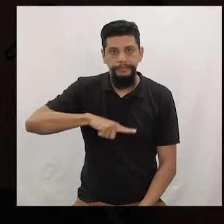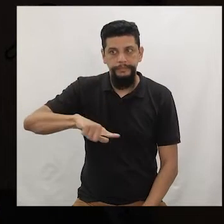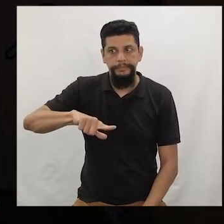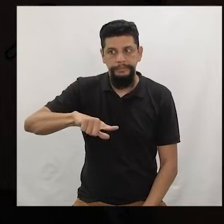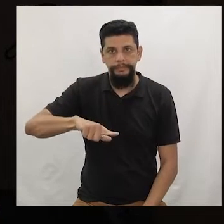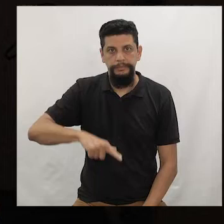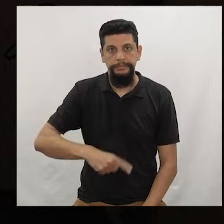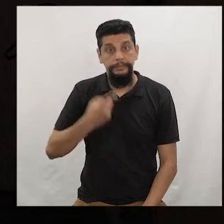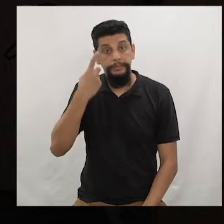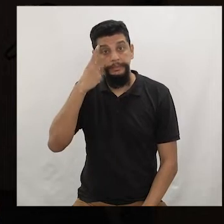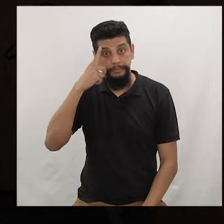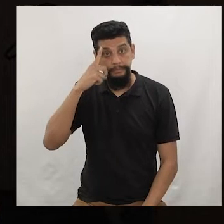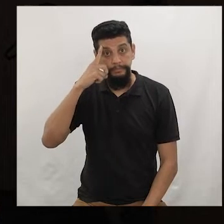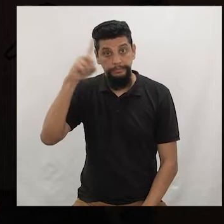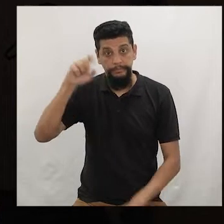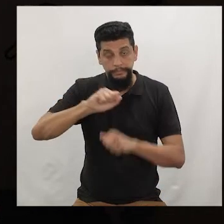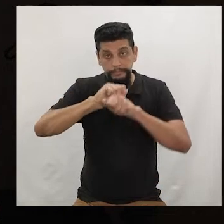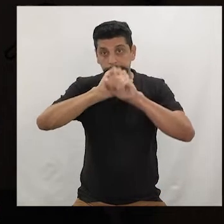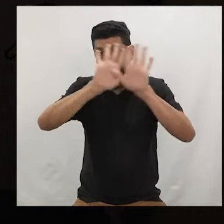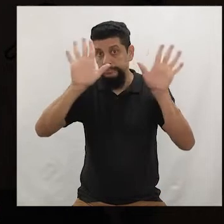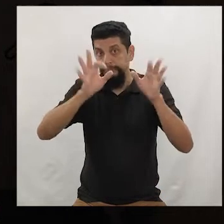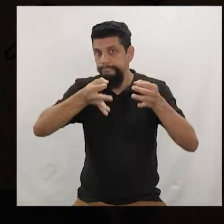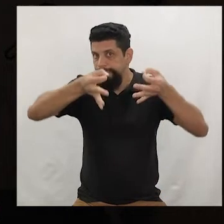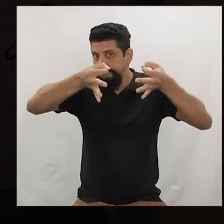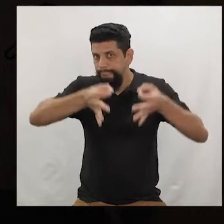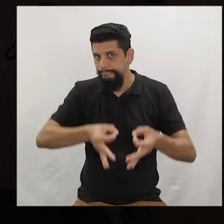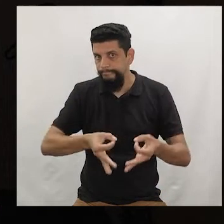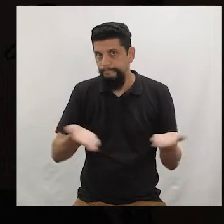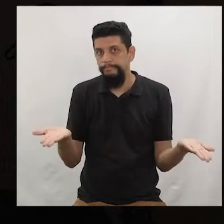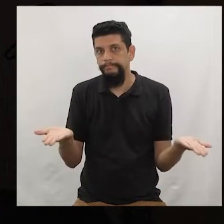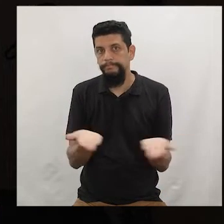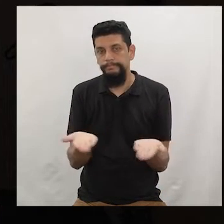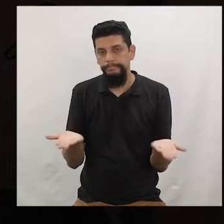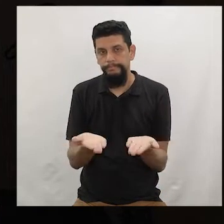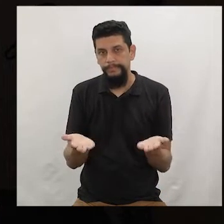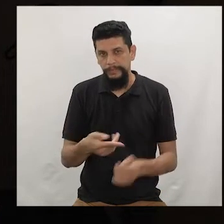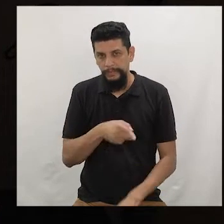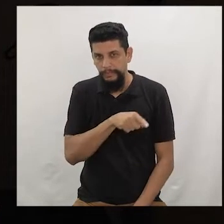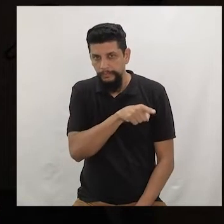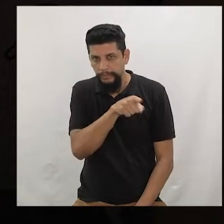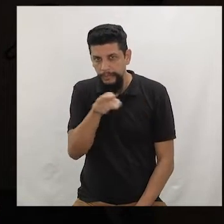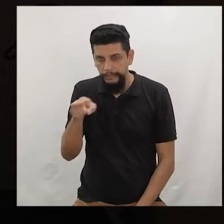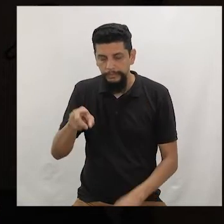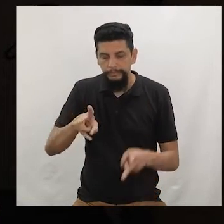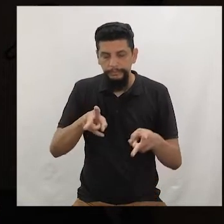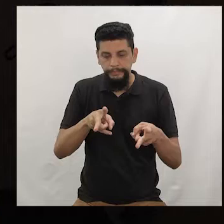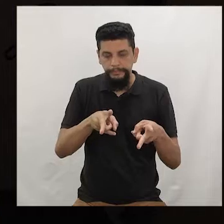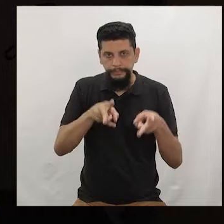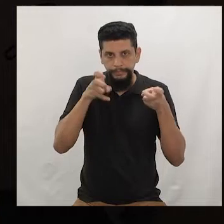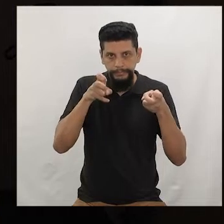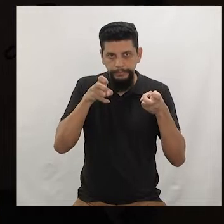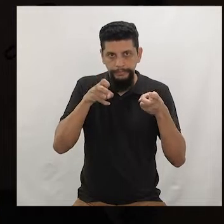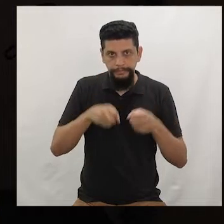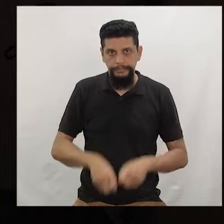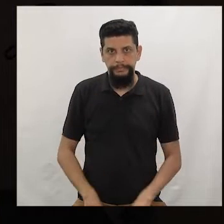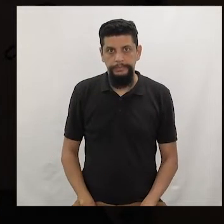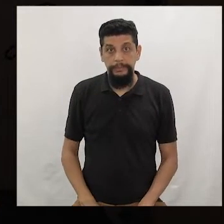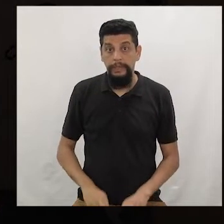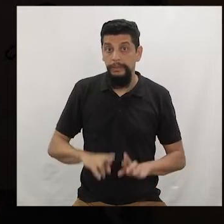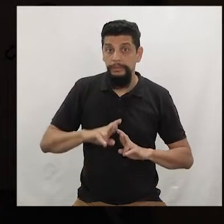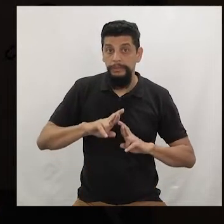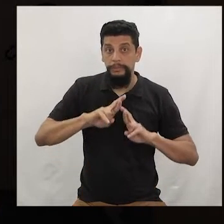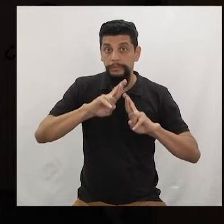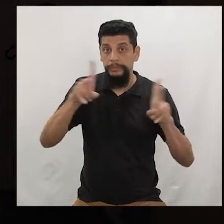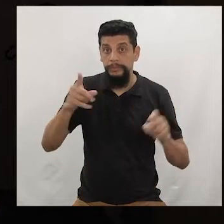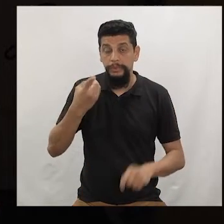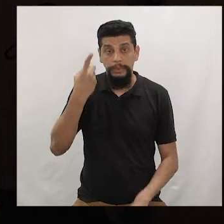novamente durante o dia, certo? Então agora vocês vão observar